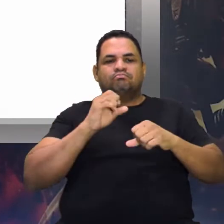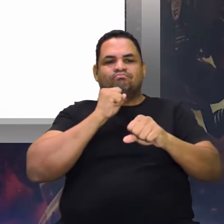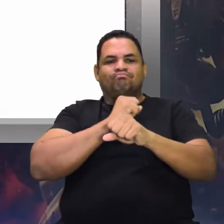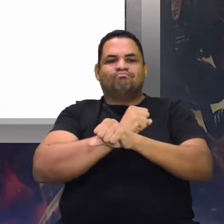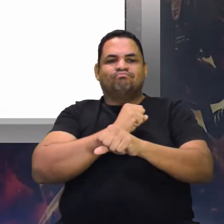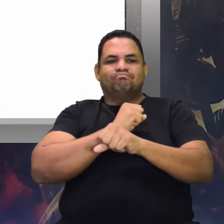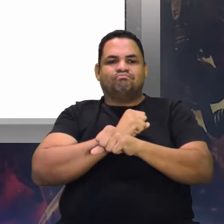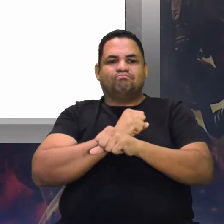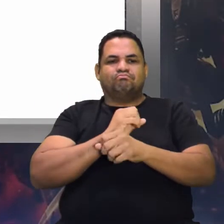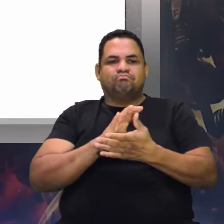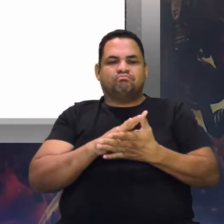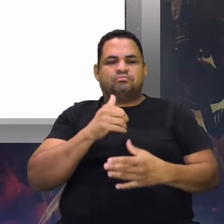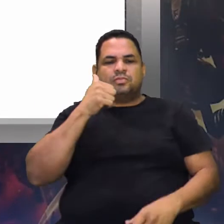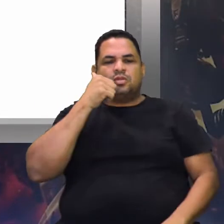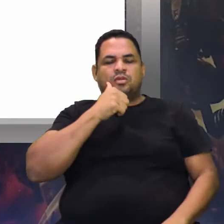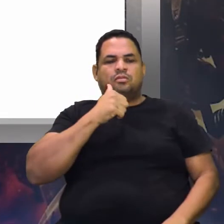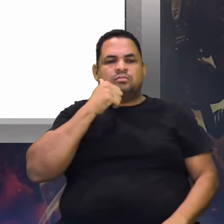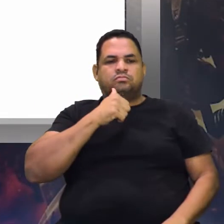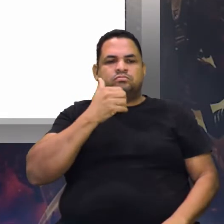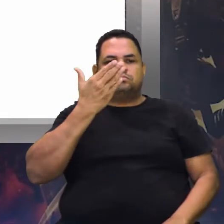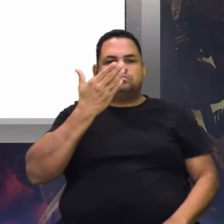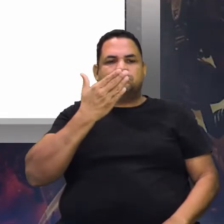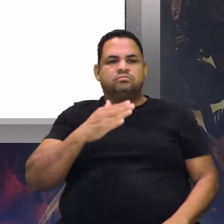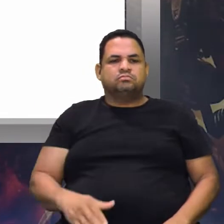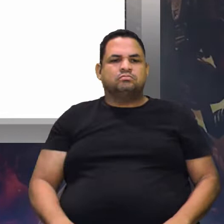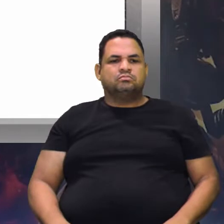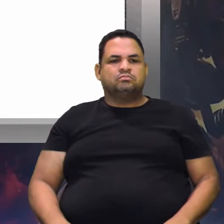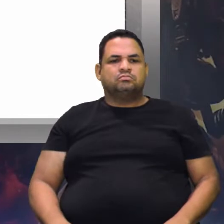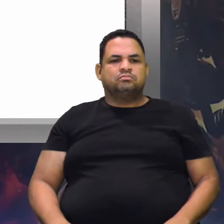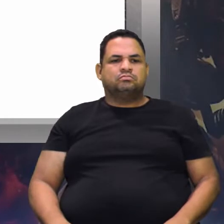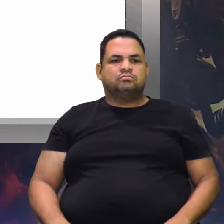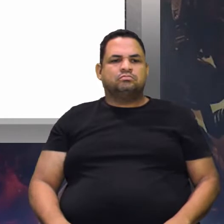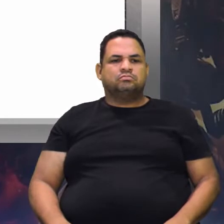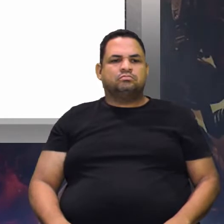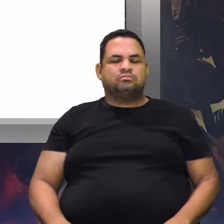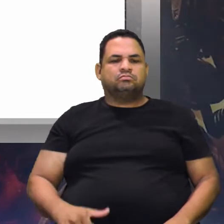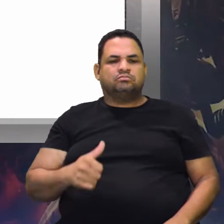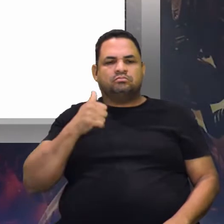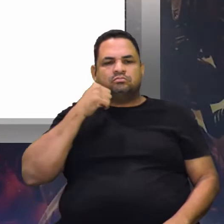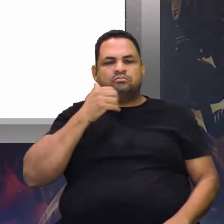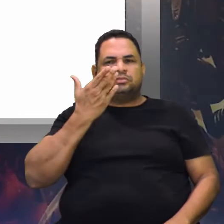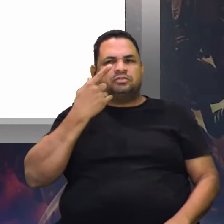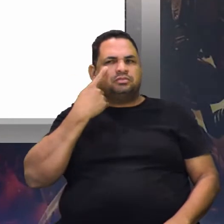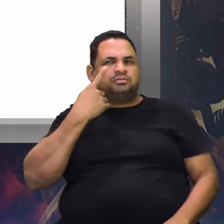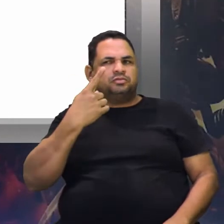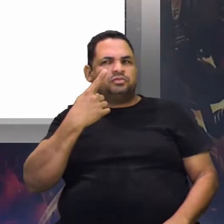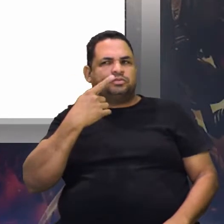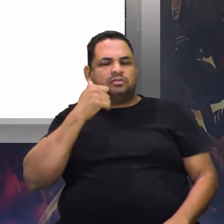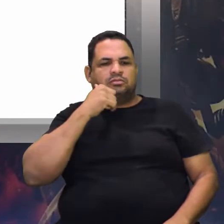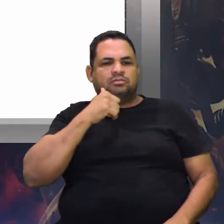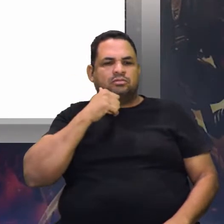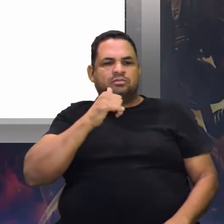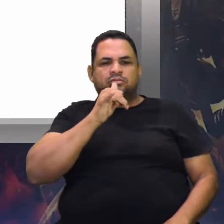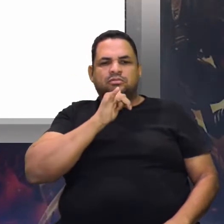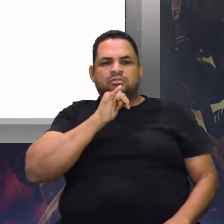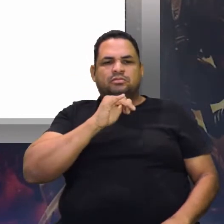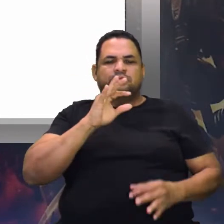E as mulheres de Atenas, tem aquela música, mirem-se nos exemplos daquelas mulheres de